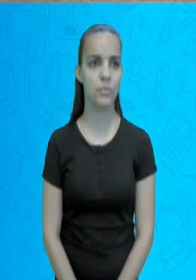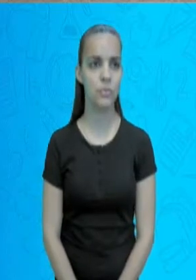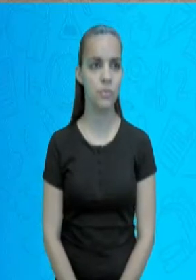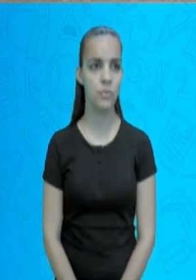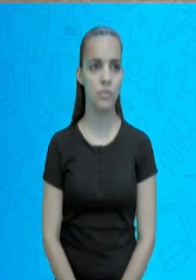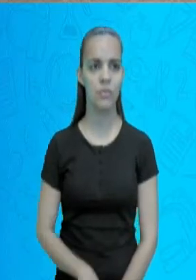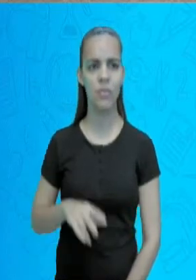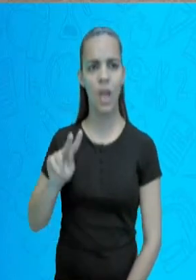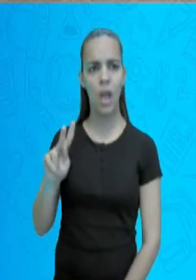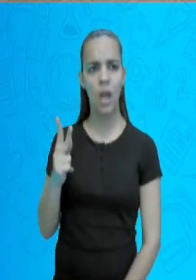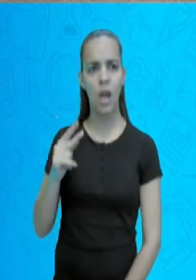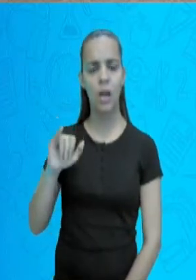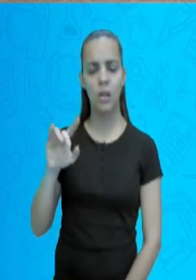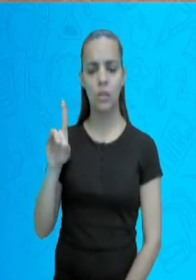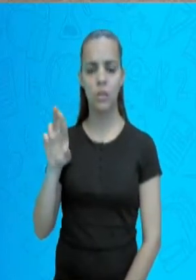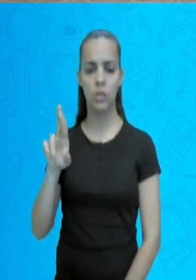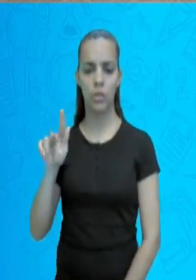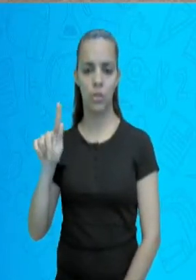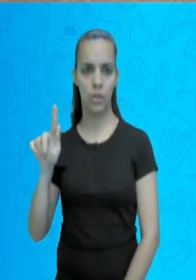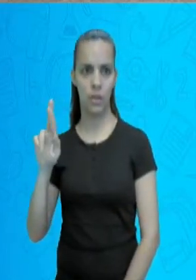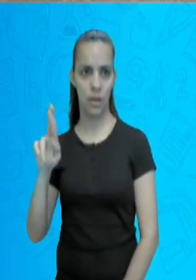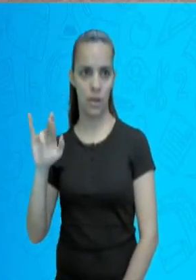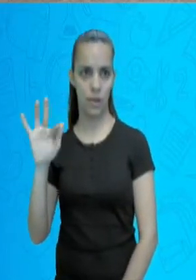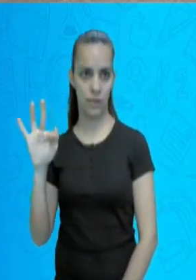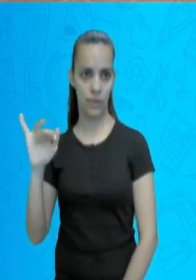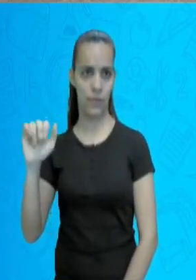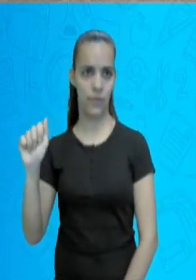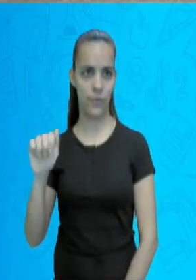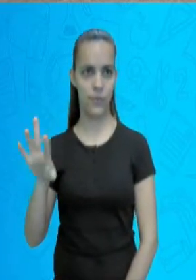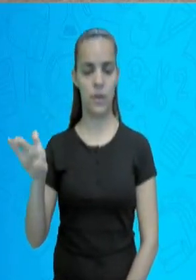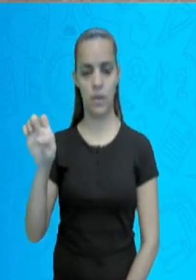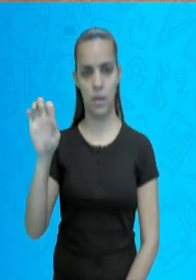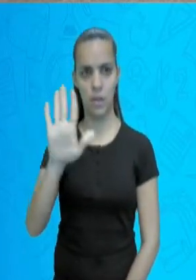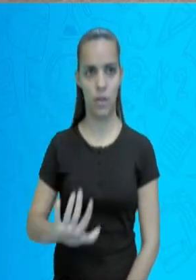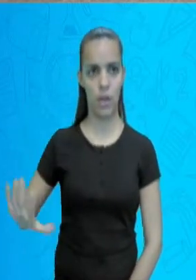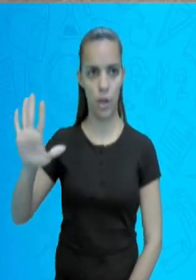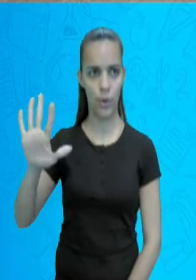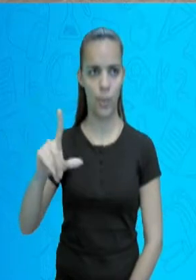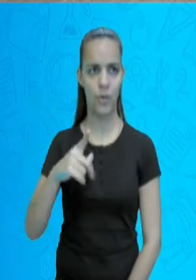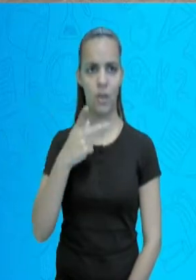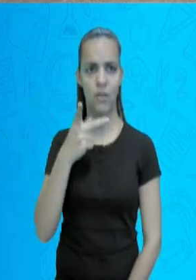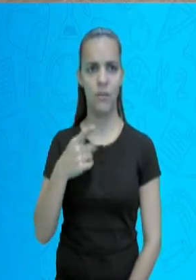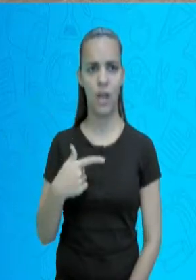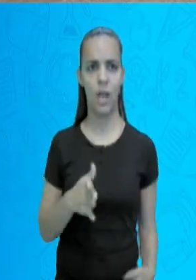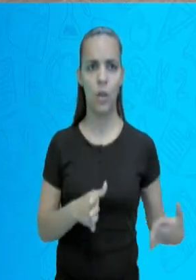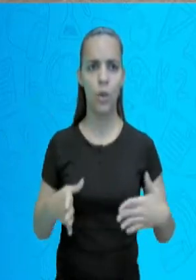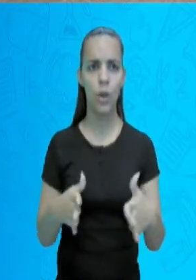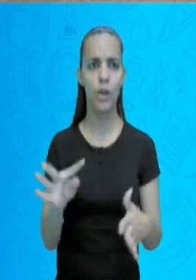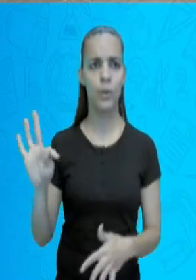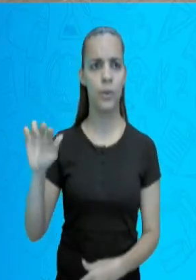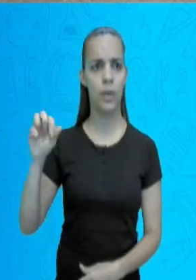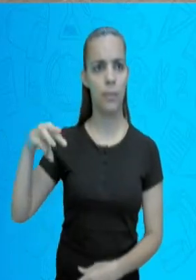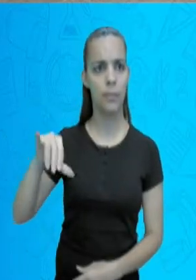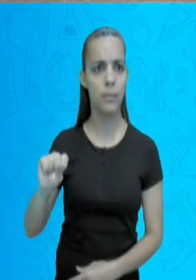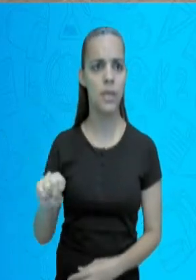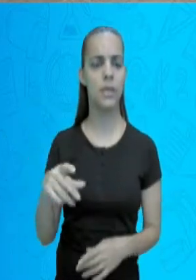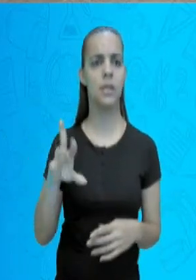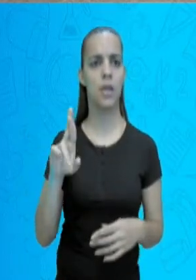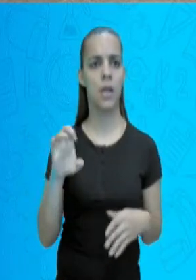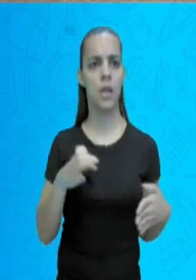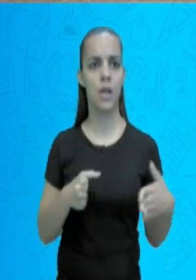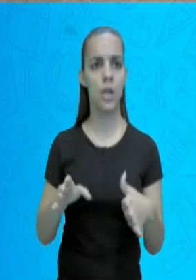A hidrografia europeia, os principais rios, Rio Tâmisa, Rio Sena,